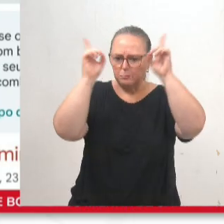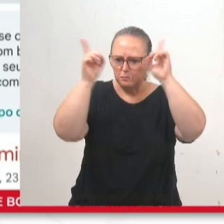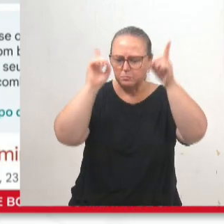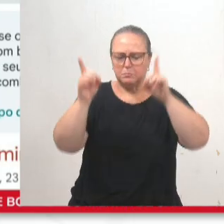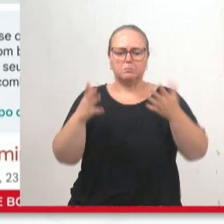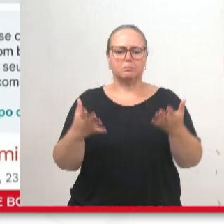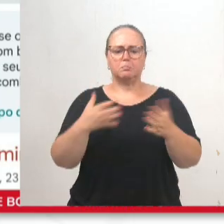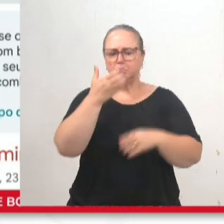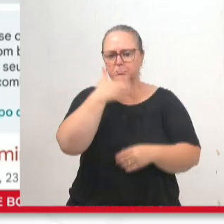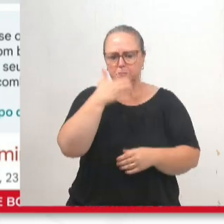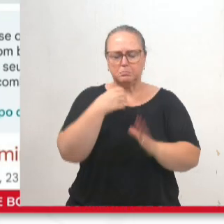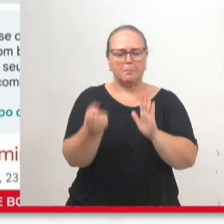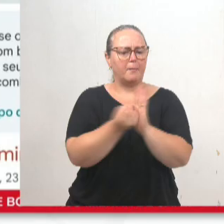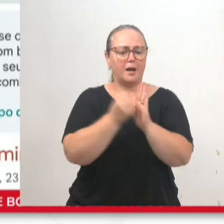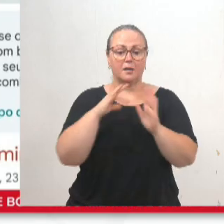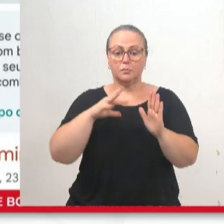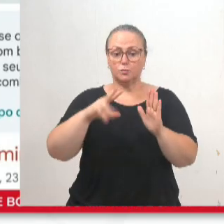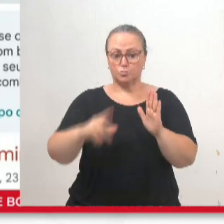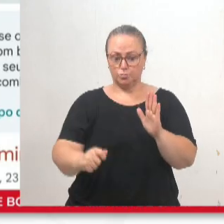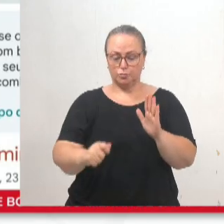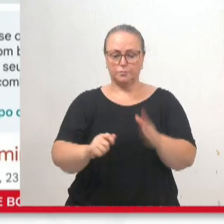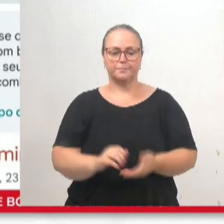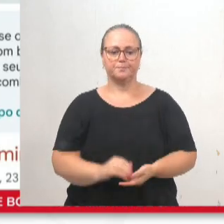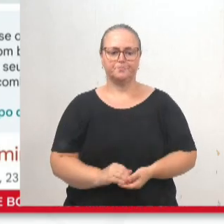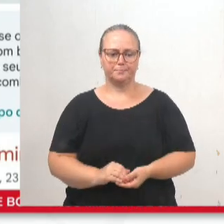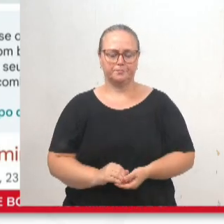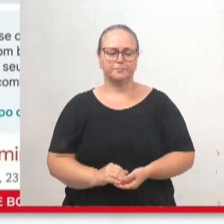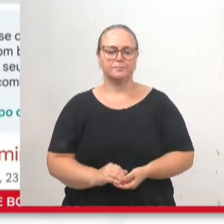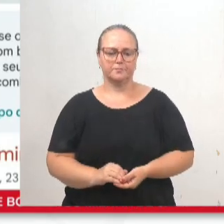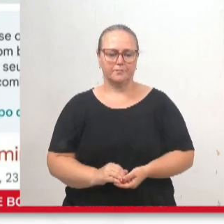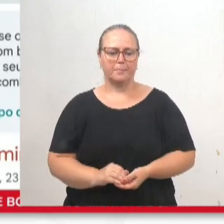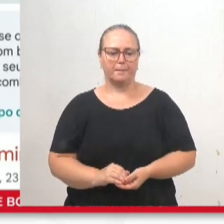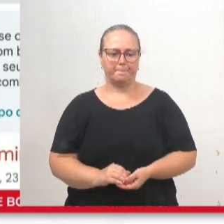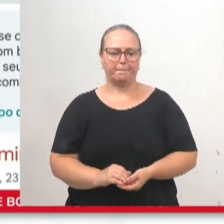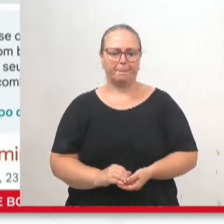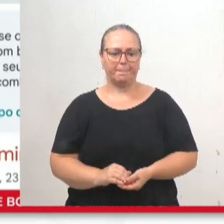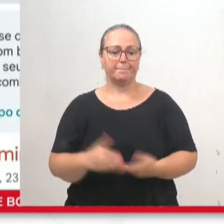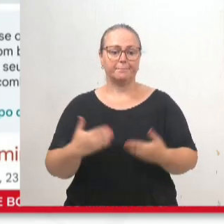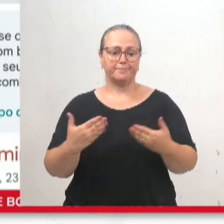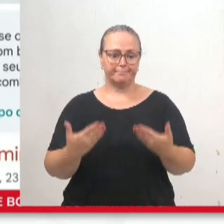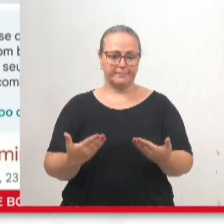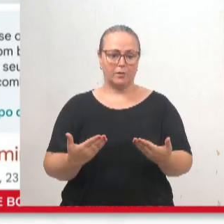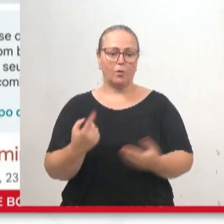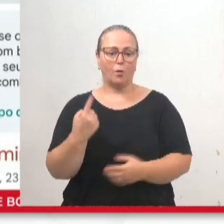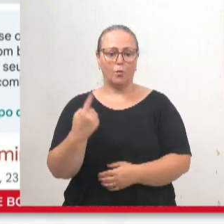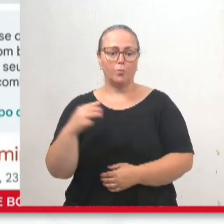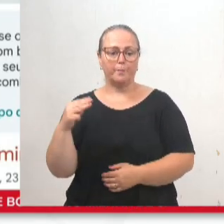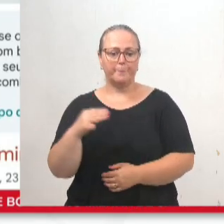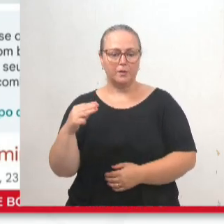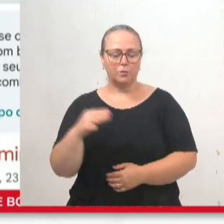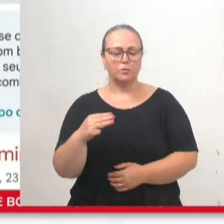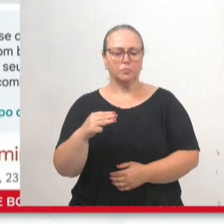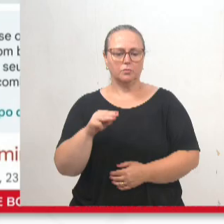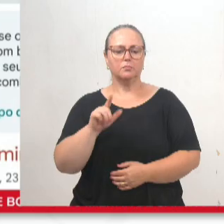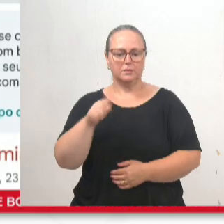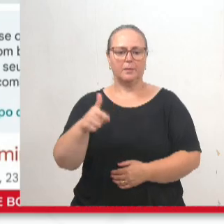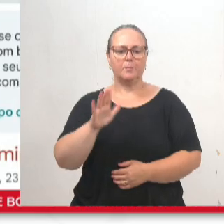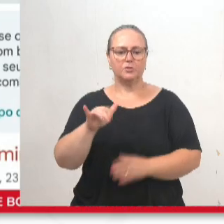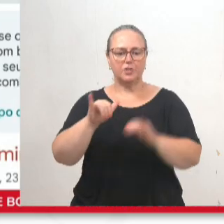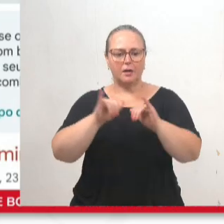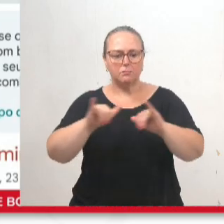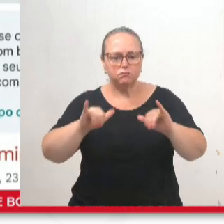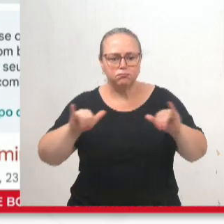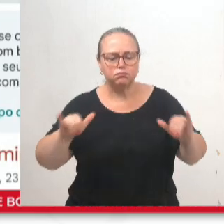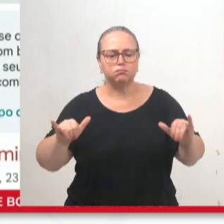marca Apple. Então, ali está registrado 15h58, ou seja, 1 minuto para gerar a ocorrência. Enquanto isso, já estava